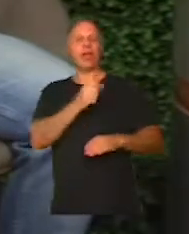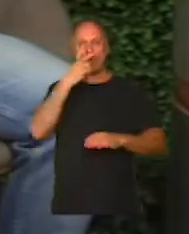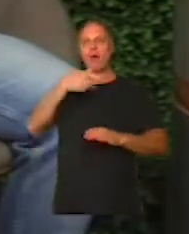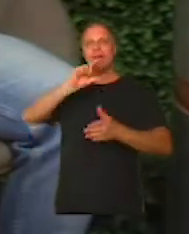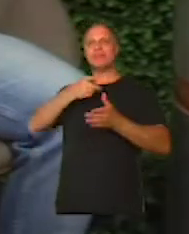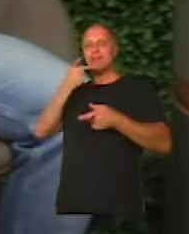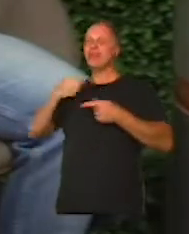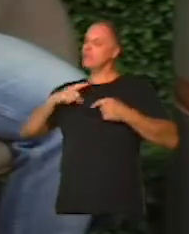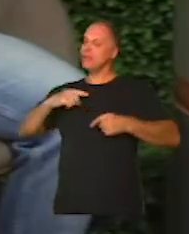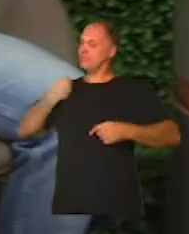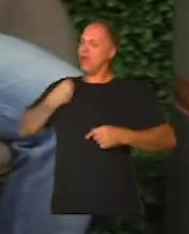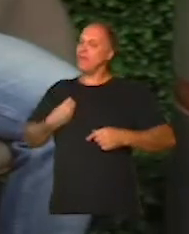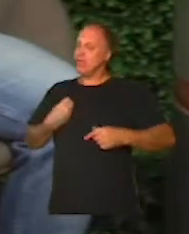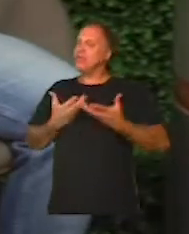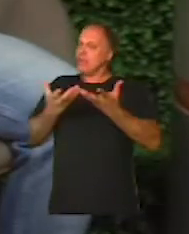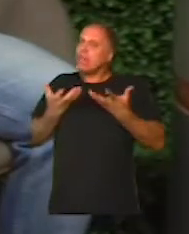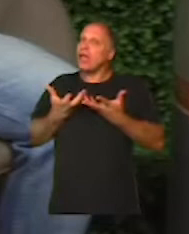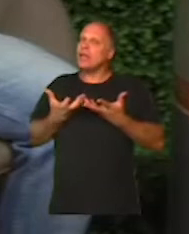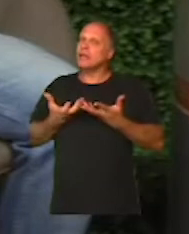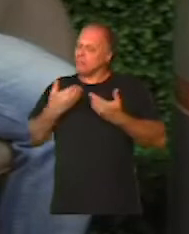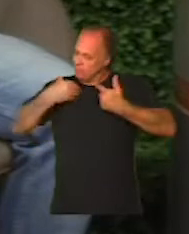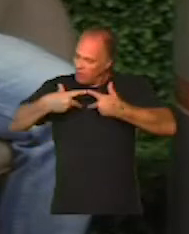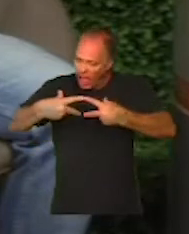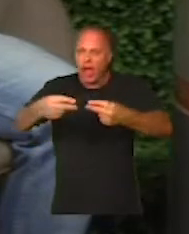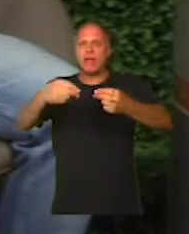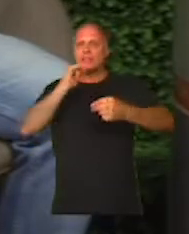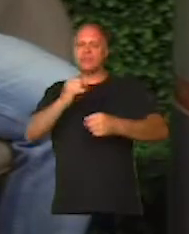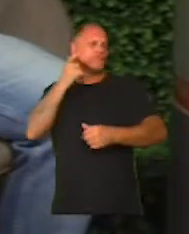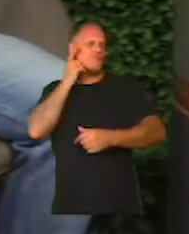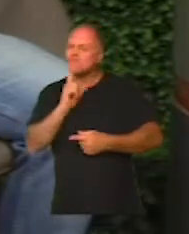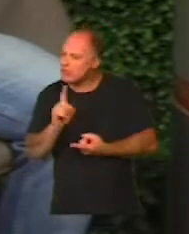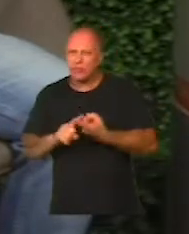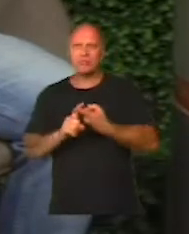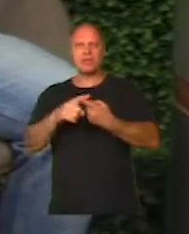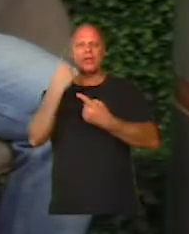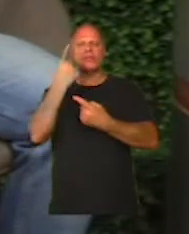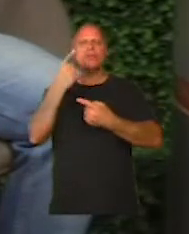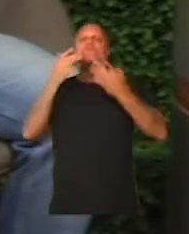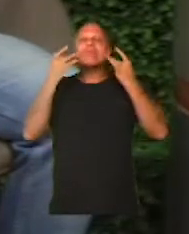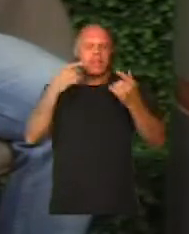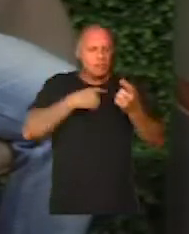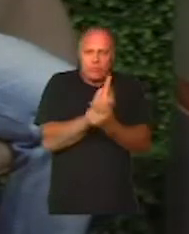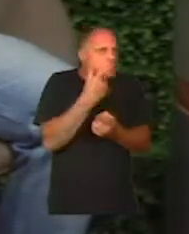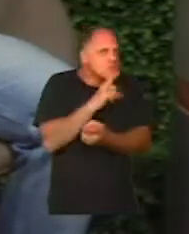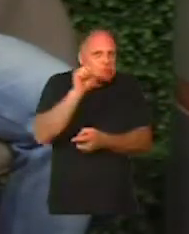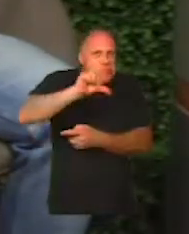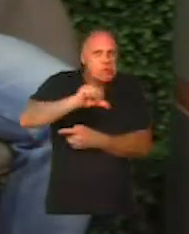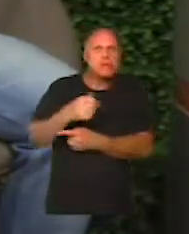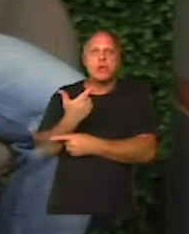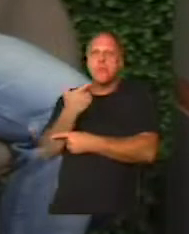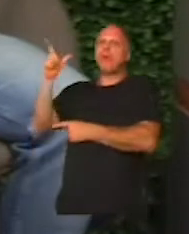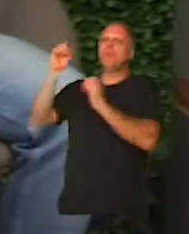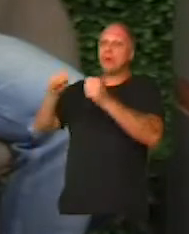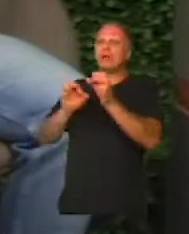tem que se jogar. Se joga, vai lá. Se não dá, dentro de uma peça tem várias coisas que tu, onde tu pode